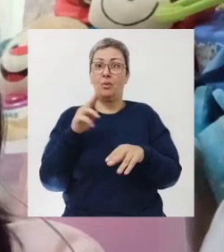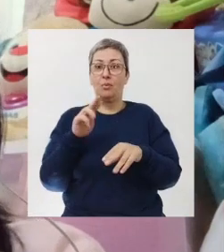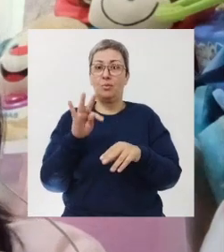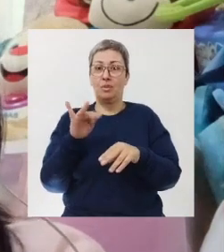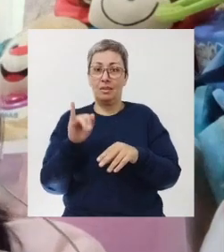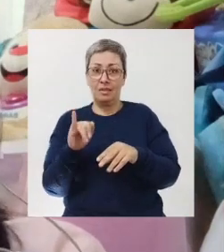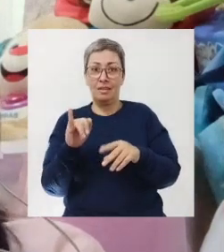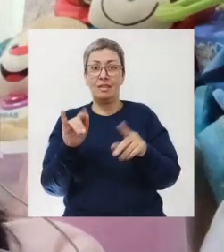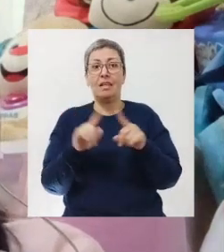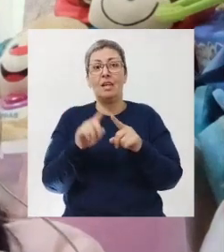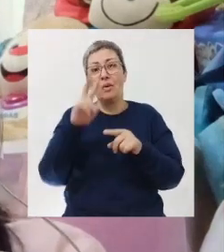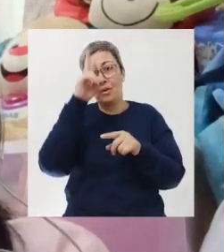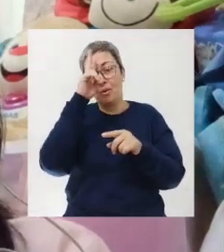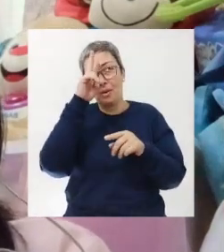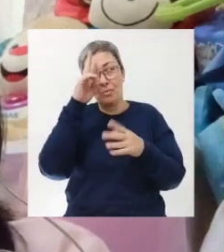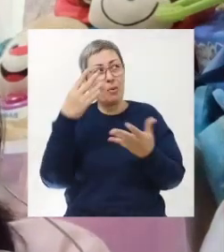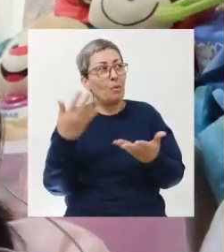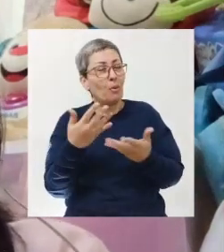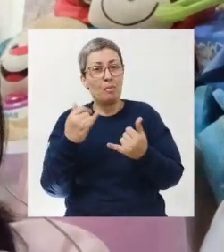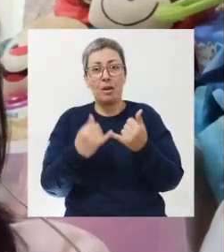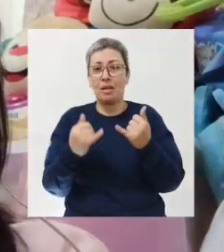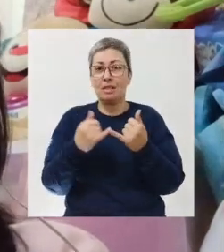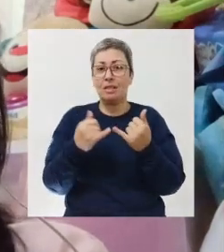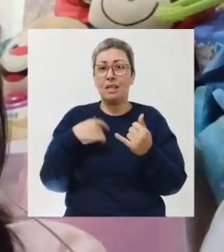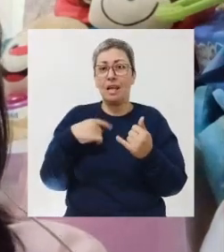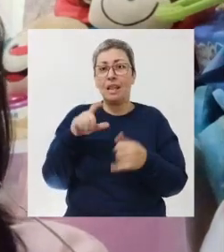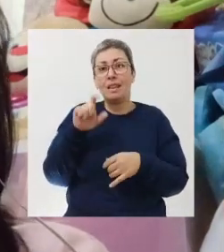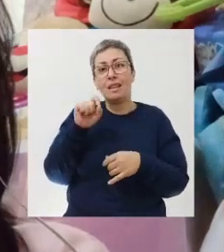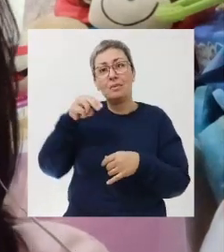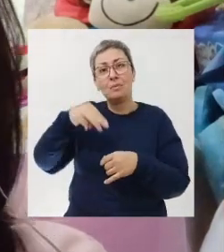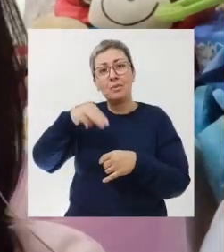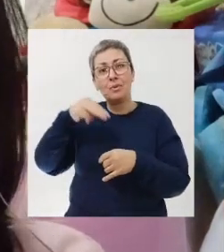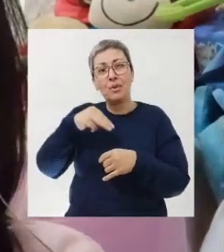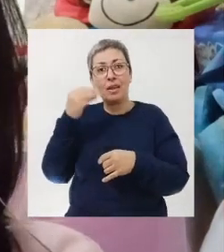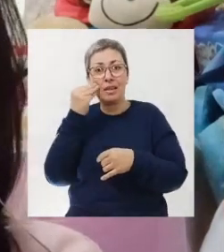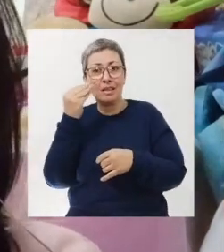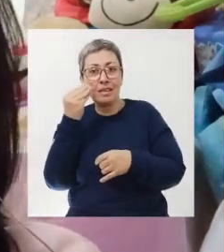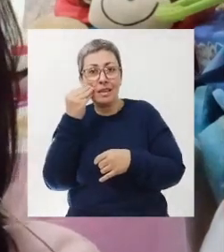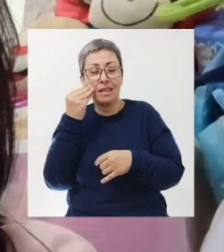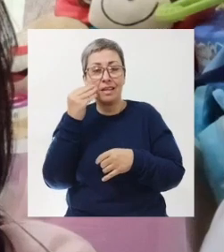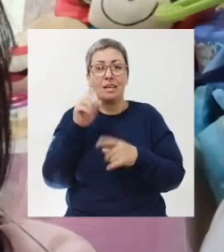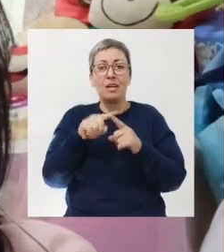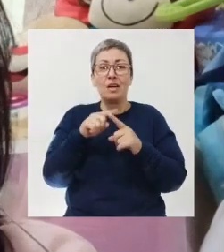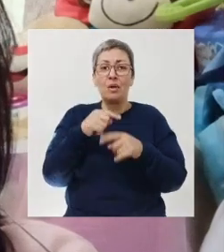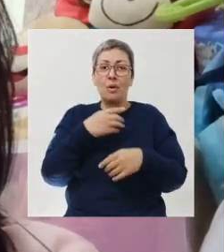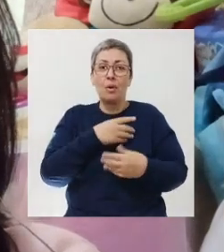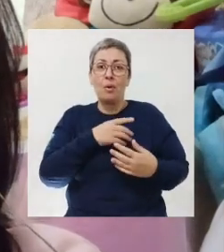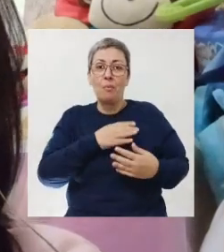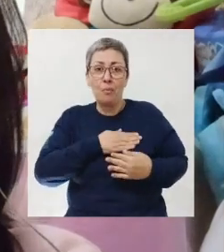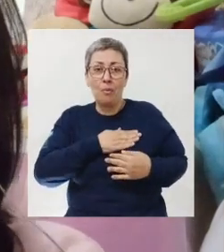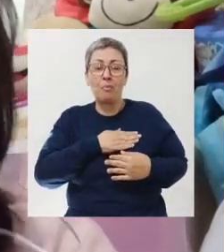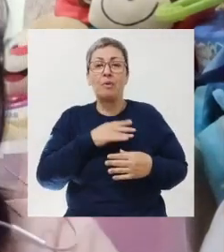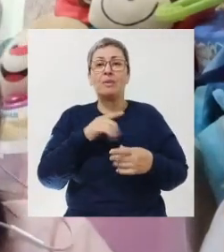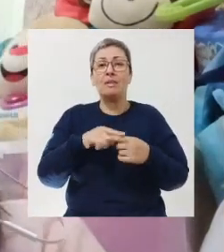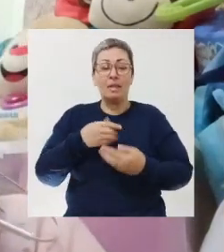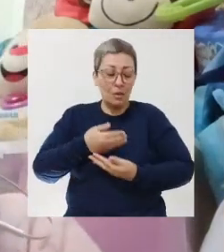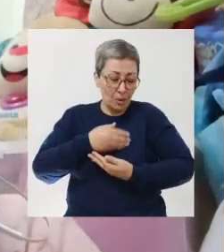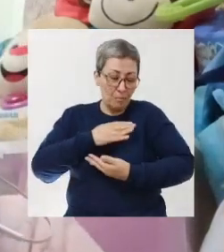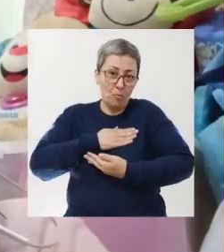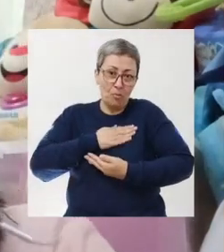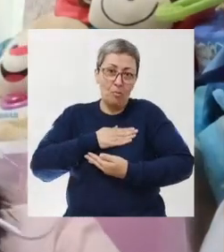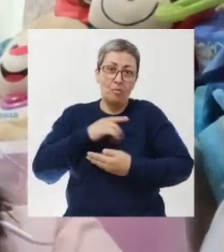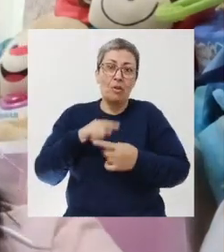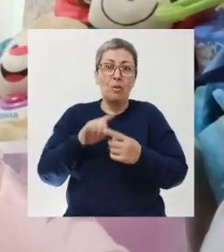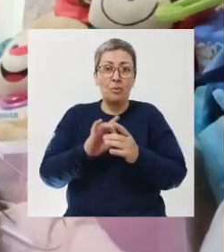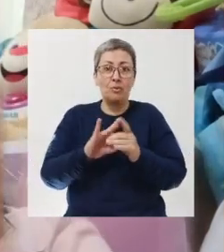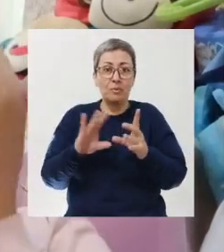UTI. Então, eu lembro como se fosse hoje, eu tinha 10 minutos para tentar fazer eles mamarem, eles pegarem